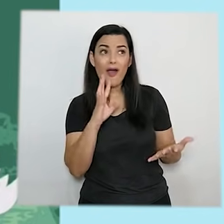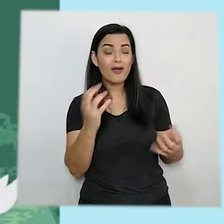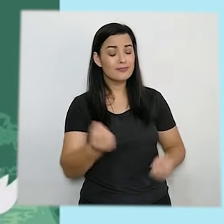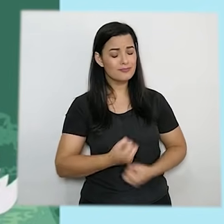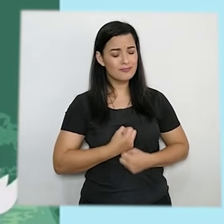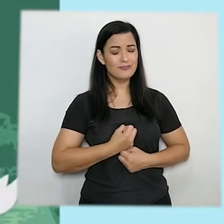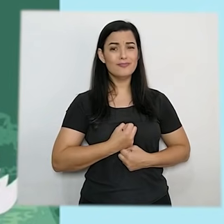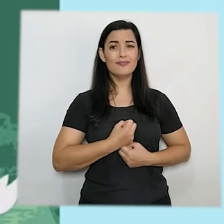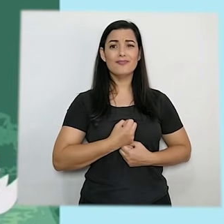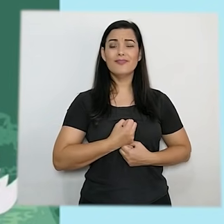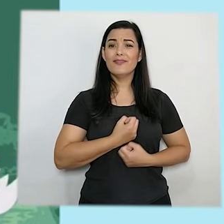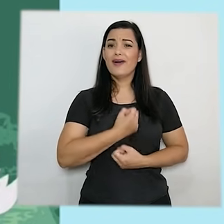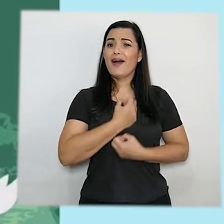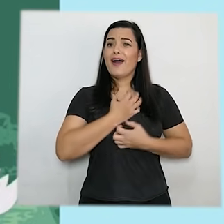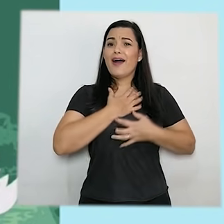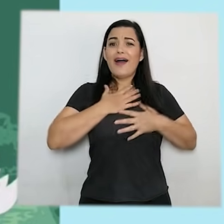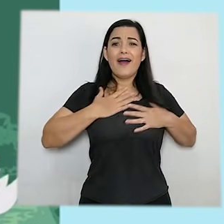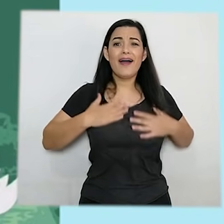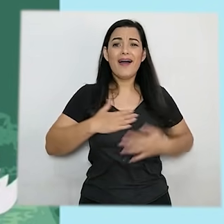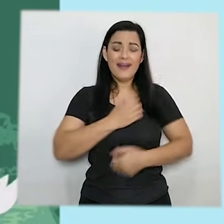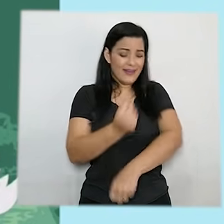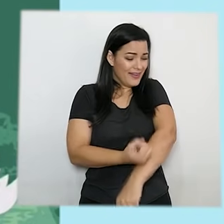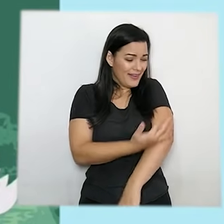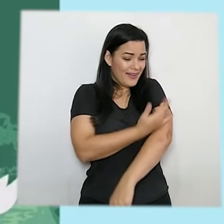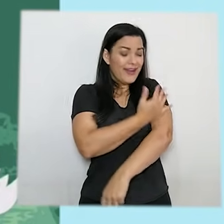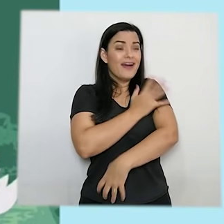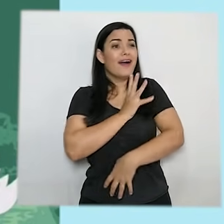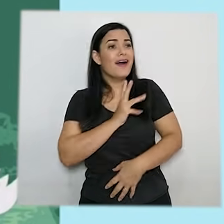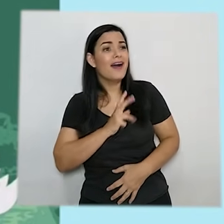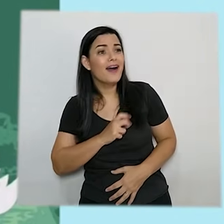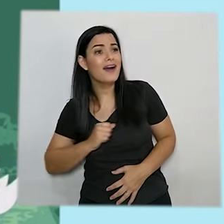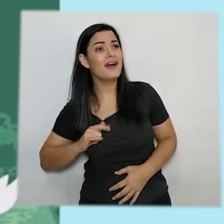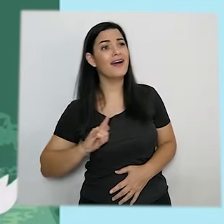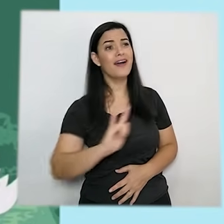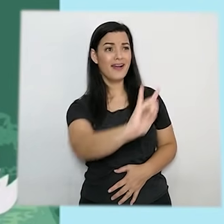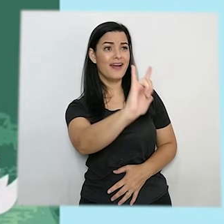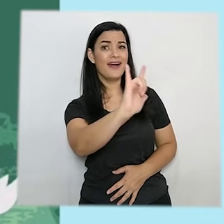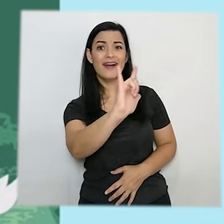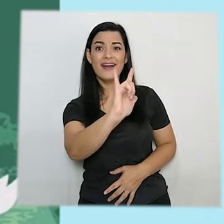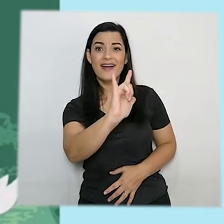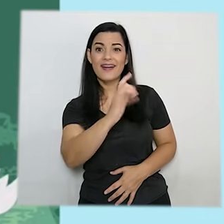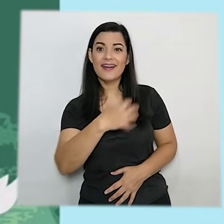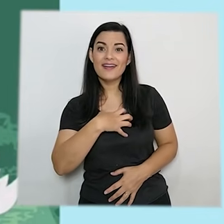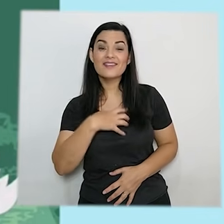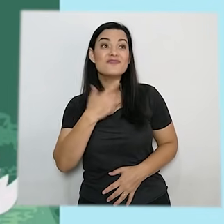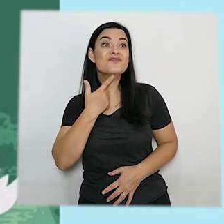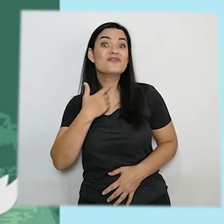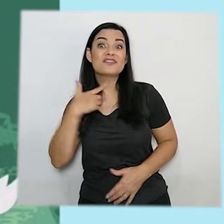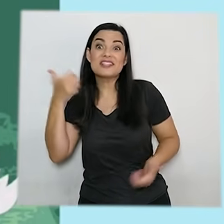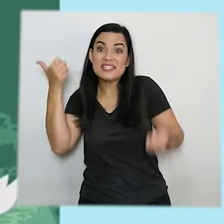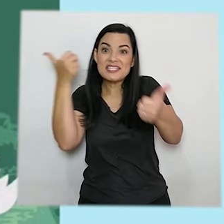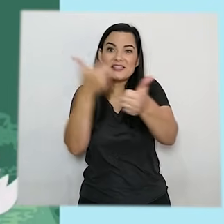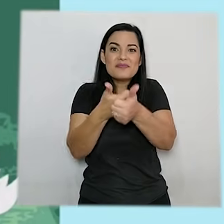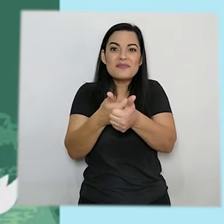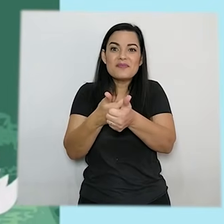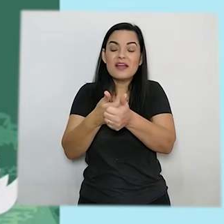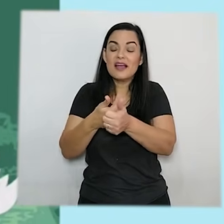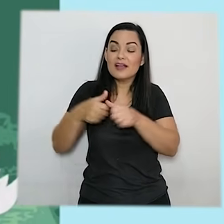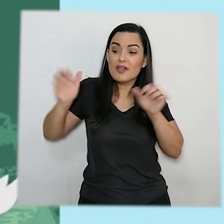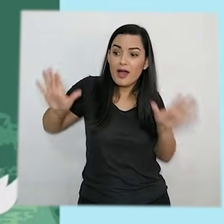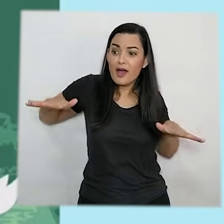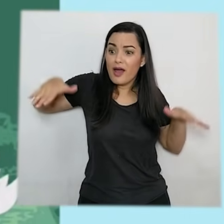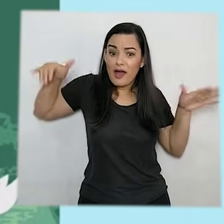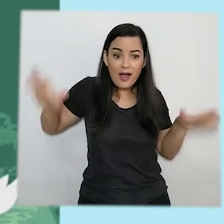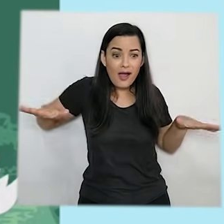emoção estranha, como se fosse um grande amor por elas. Quero me aproximar dessas esplêndidas